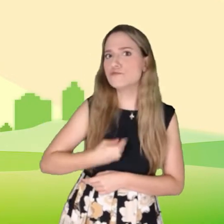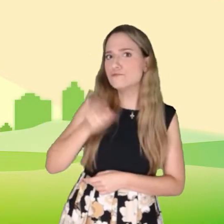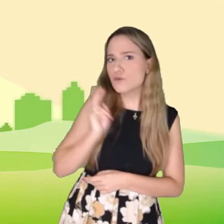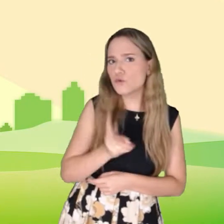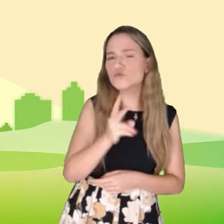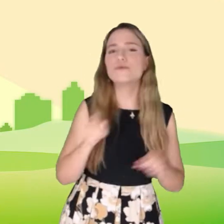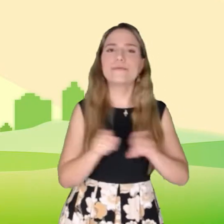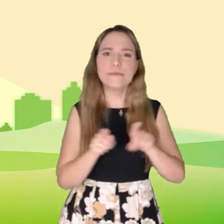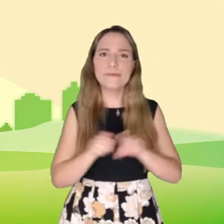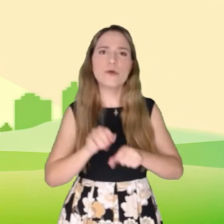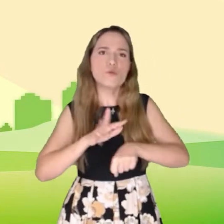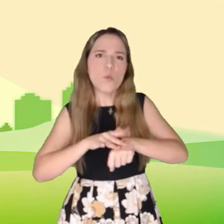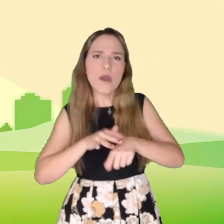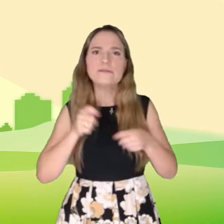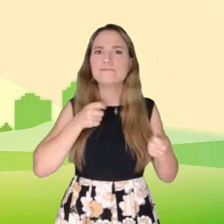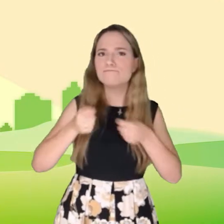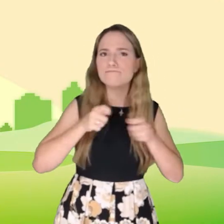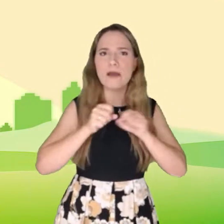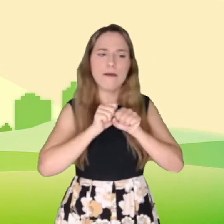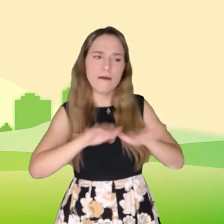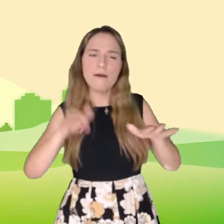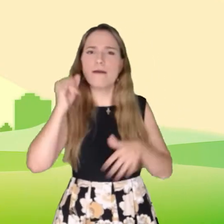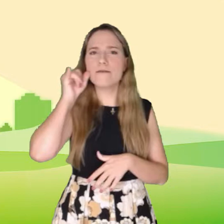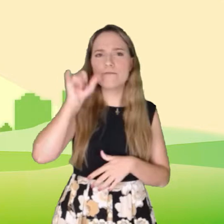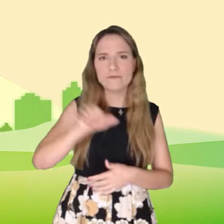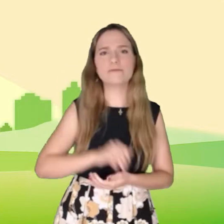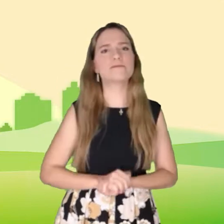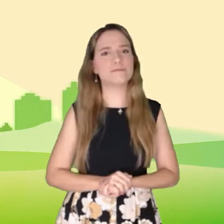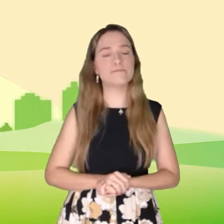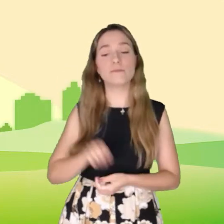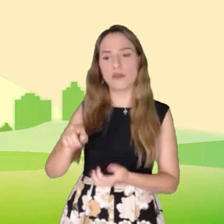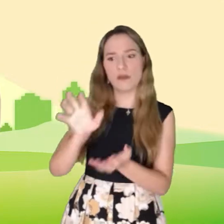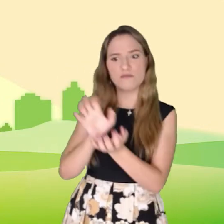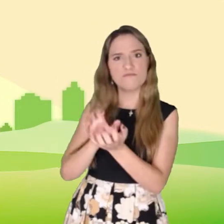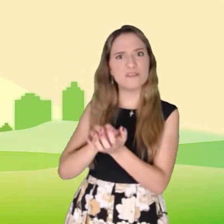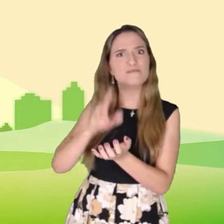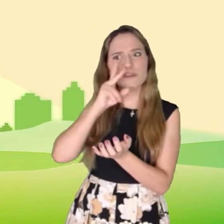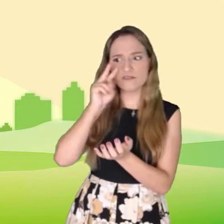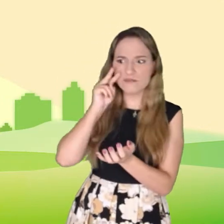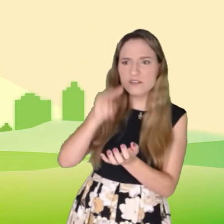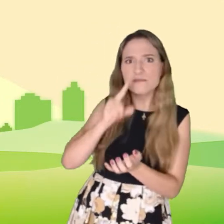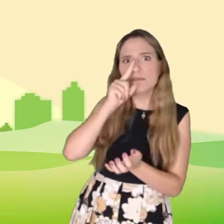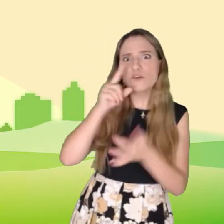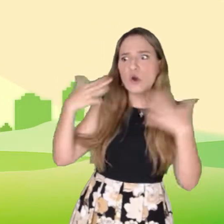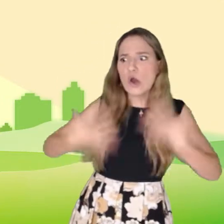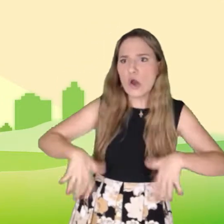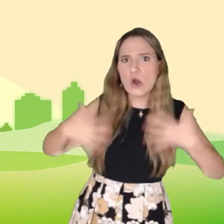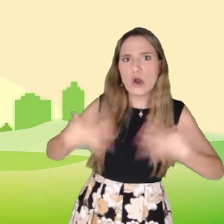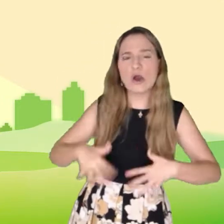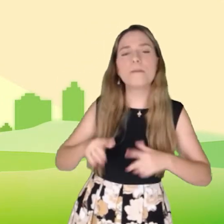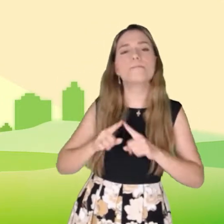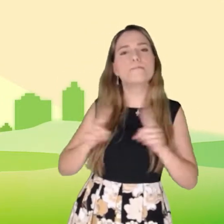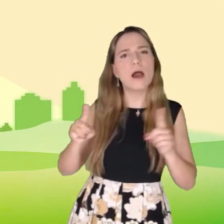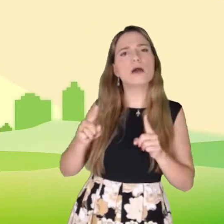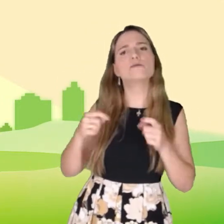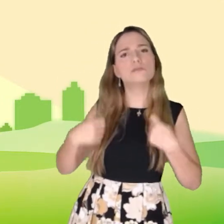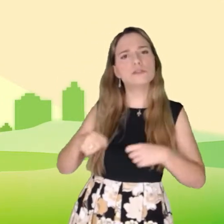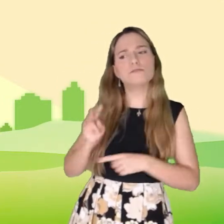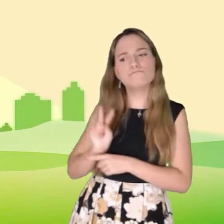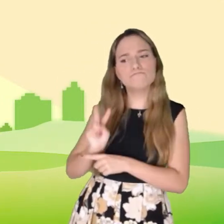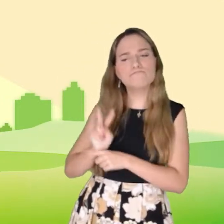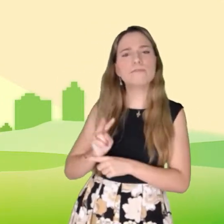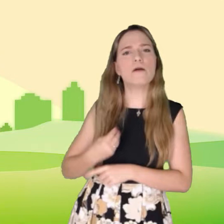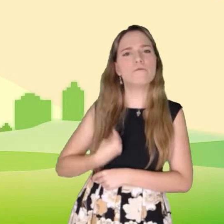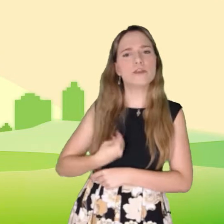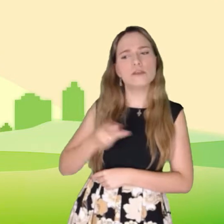e o controle de doenças? Embora sejam animais aparentemente perigosos, preservar sua